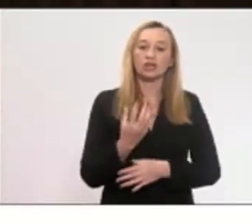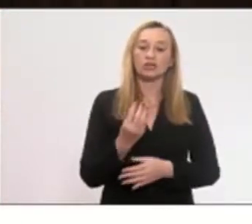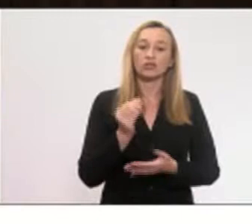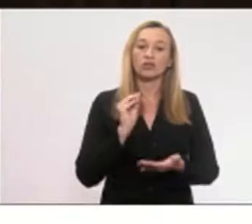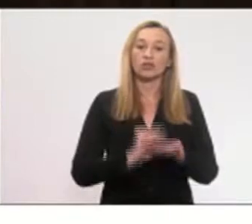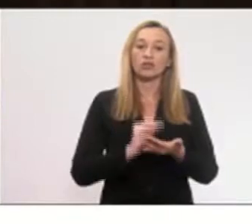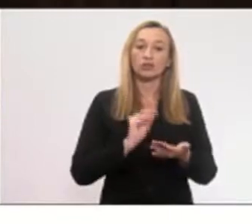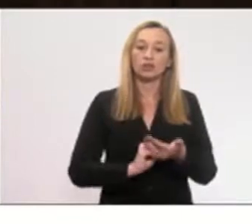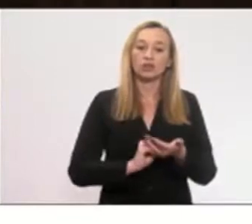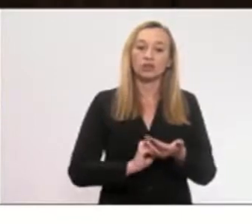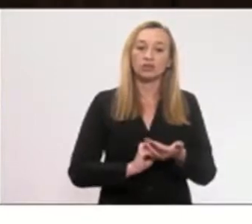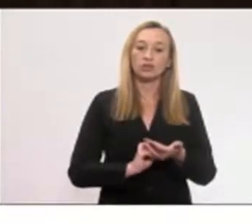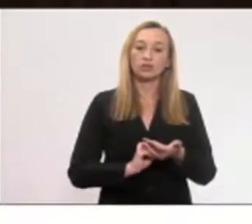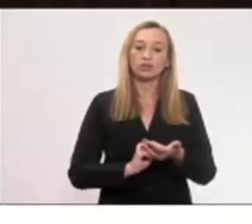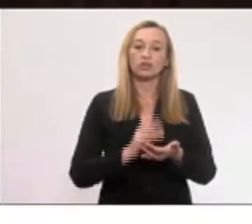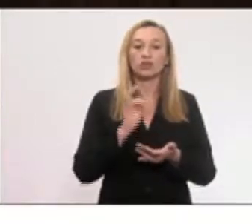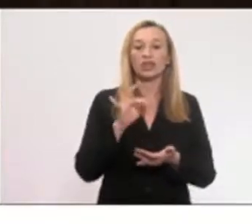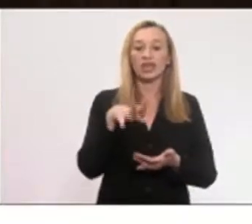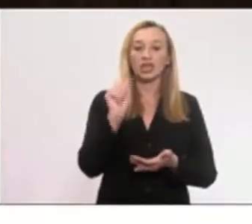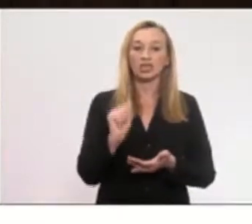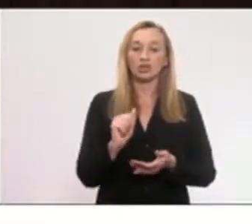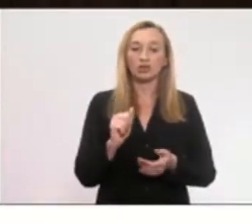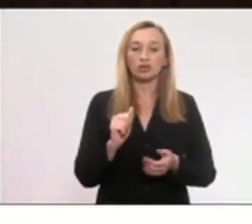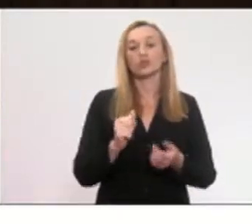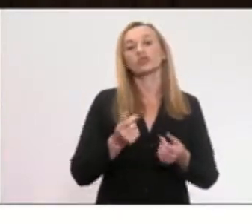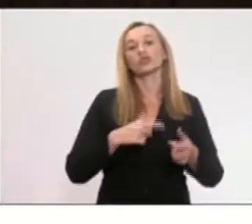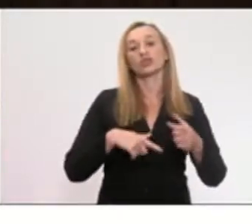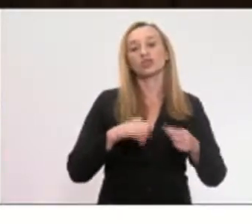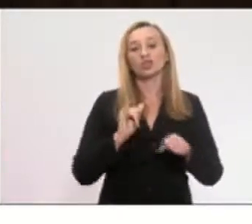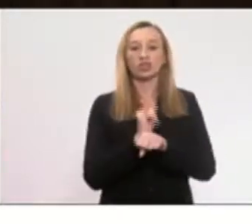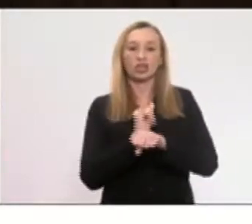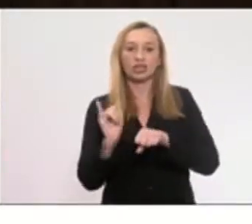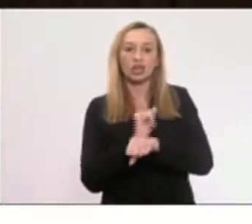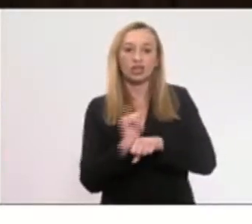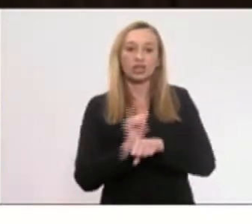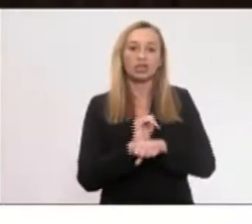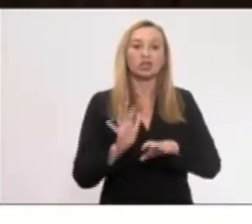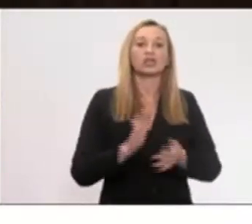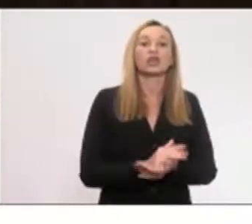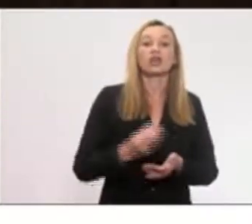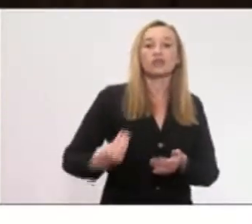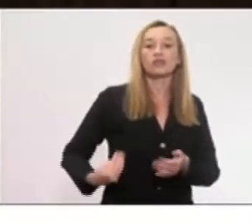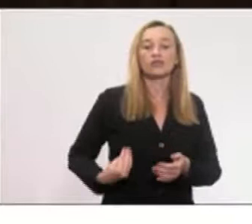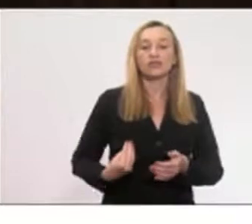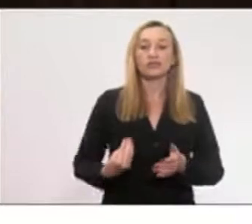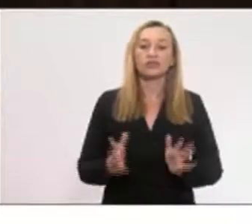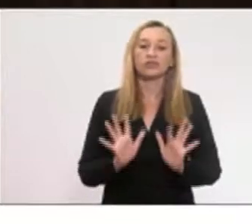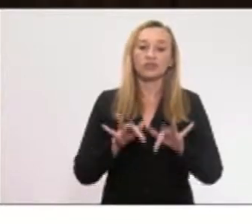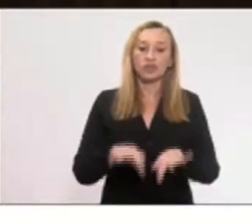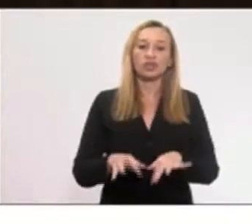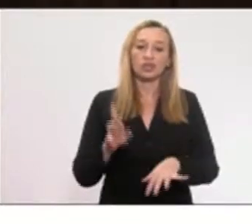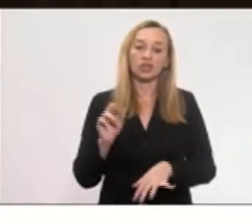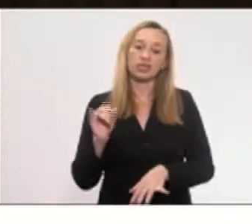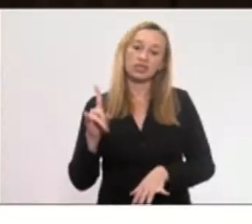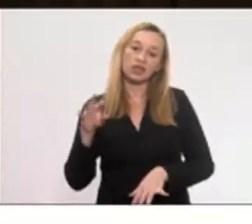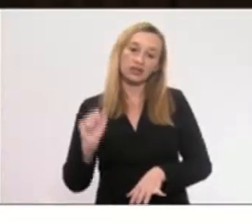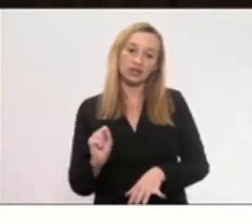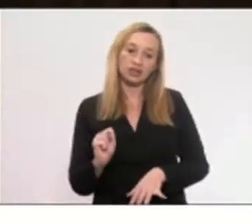uma falácia, o que é uma mentira. Fim das reservas legais.